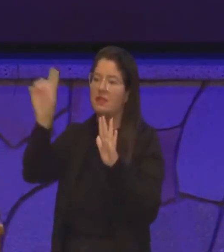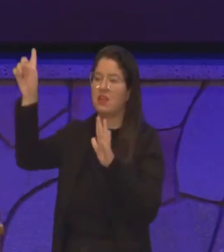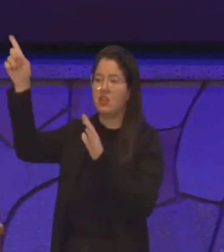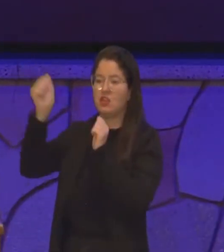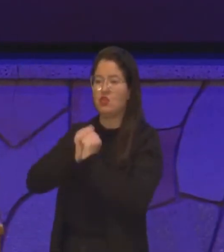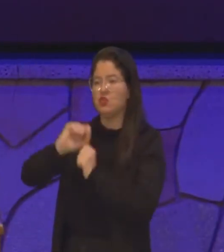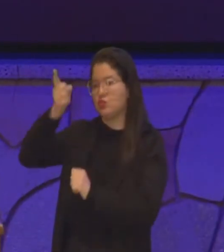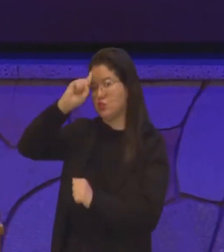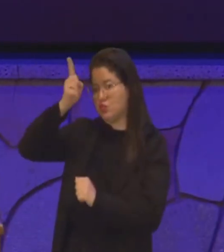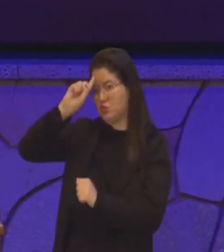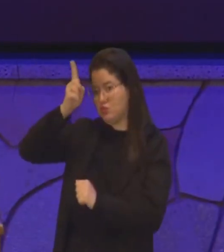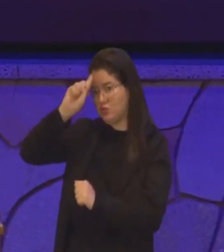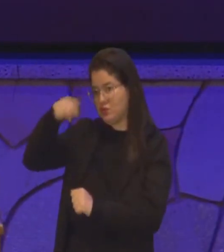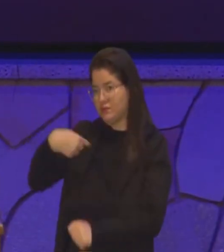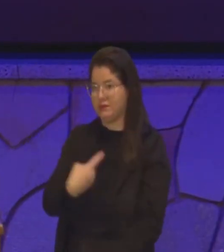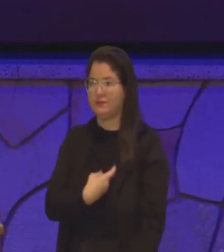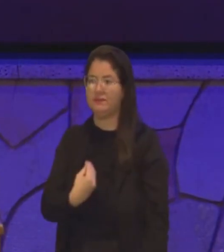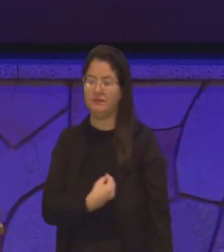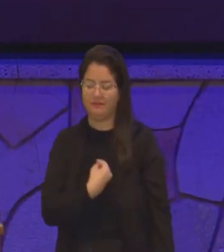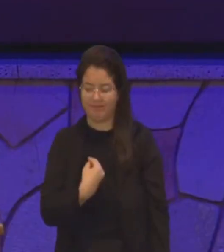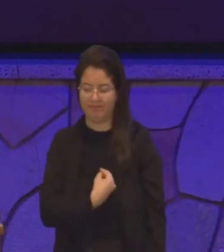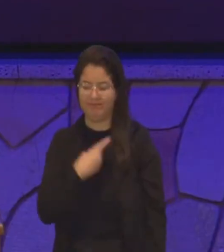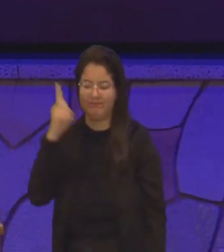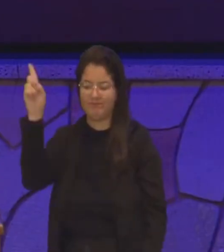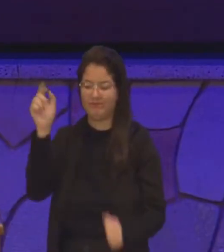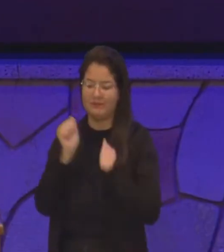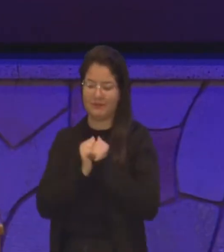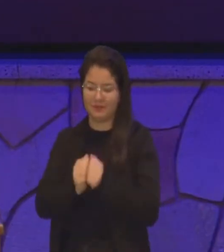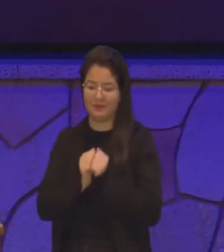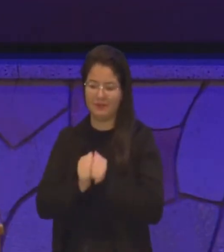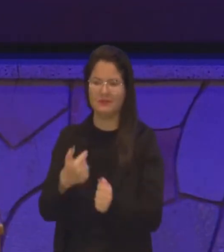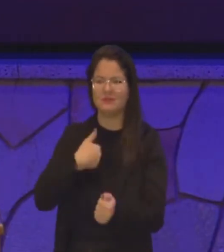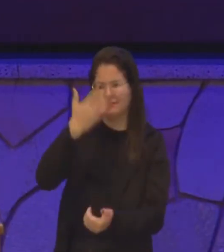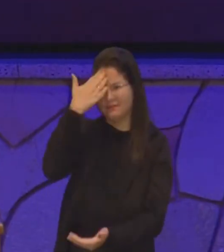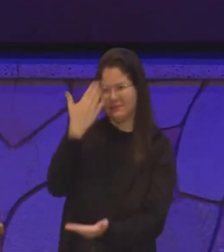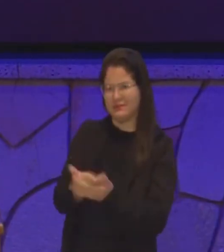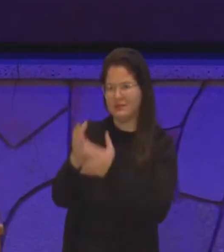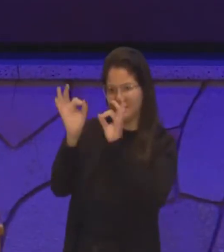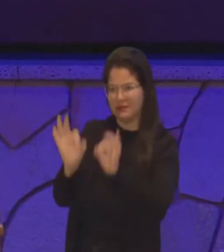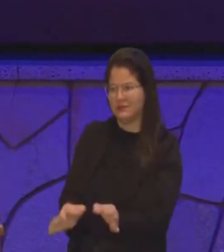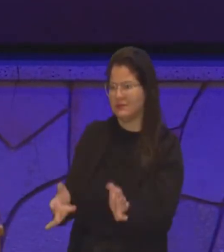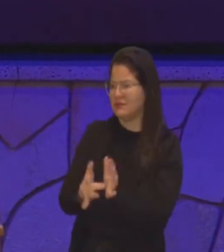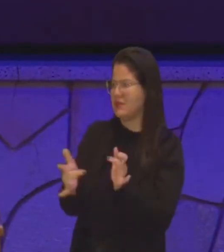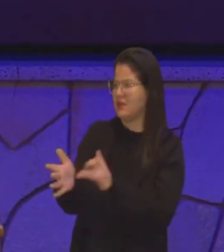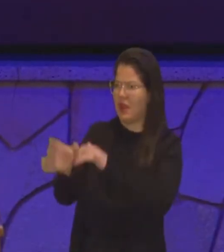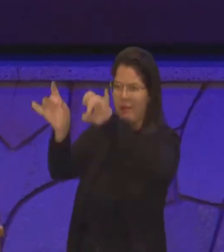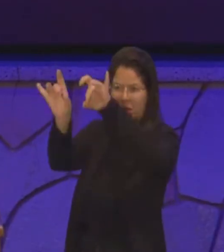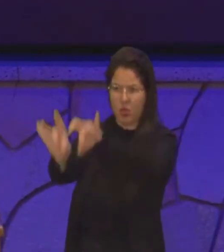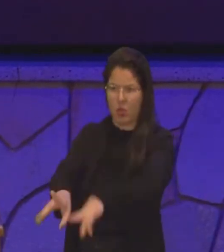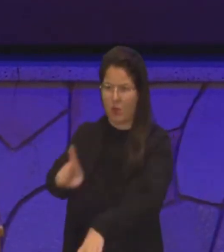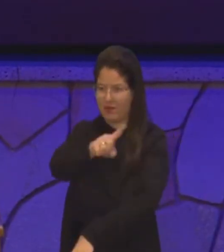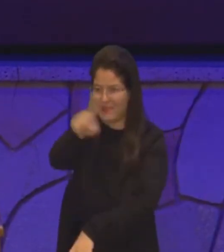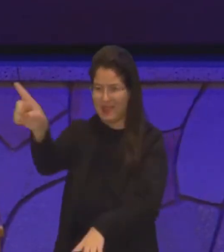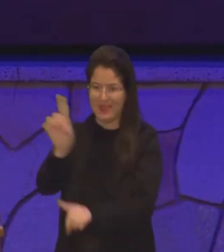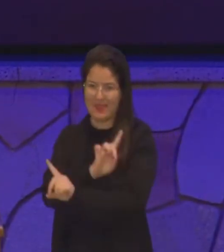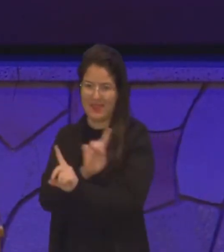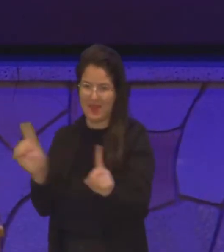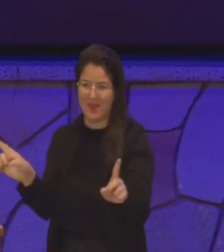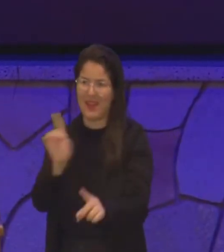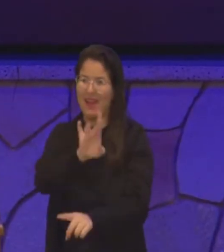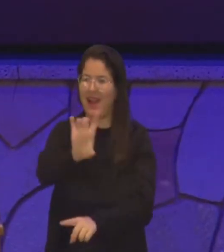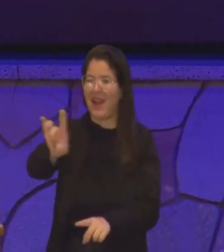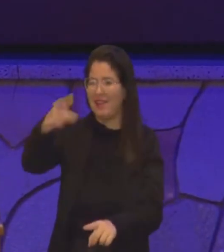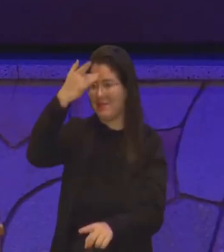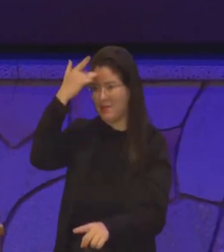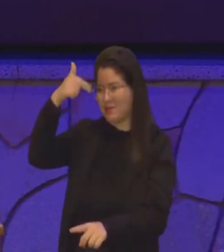os dias das nossas vidas. Eu tenho certeza que Jesus não abandonou você. Cada pessoa